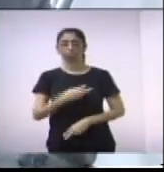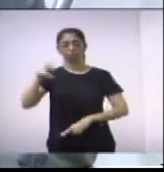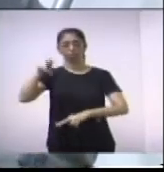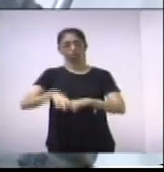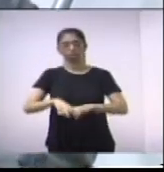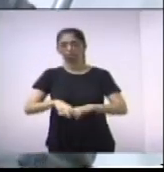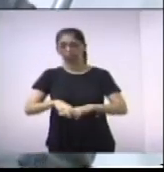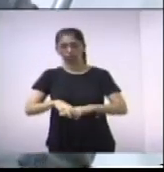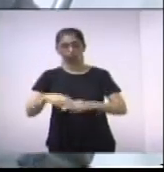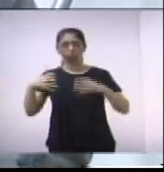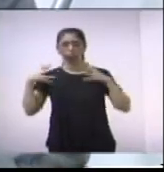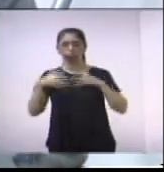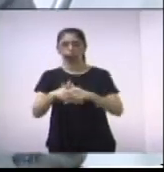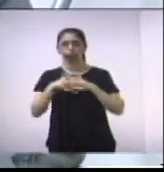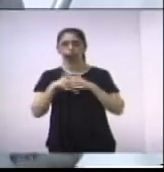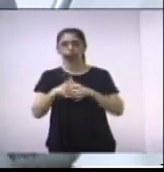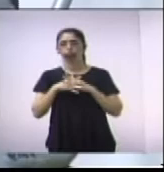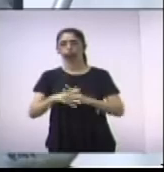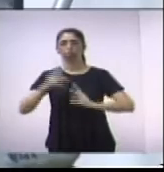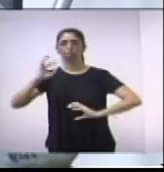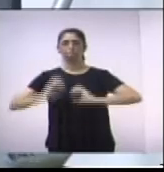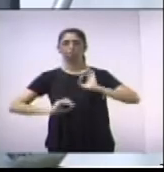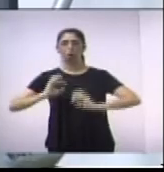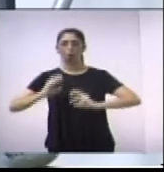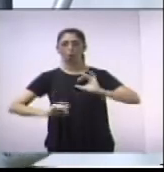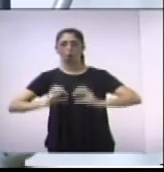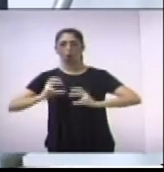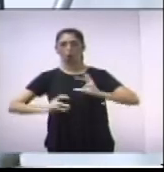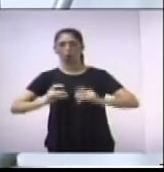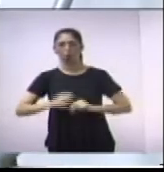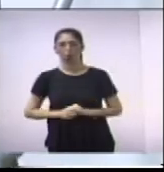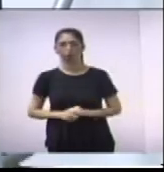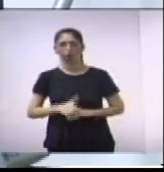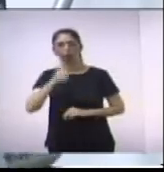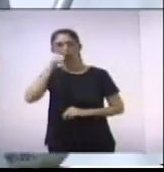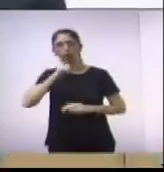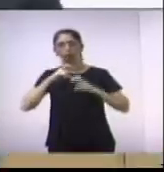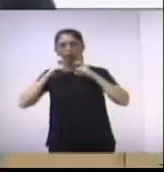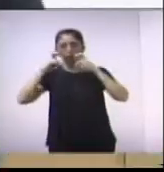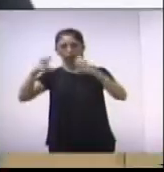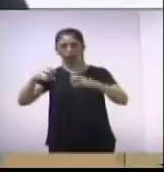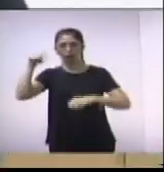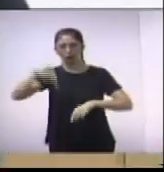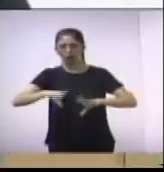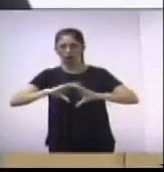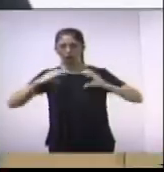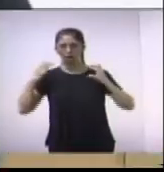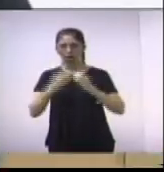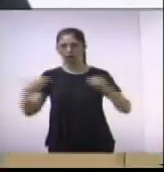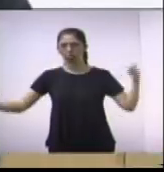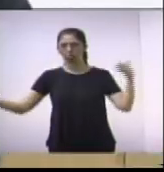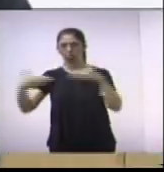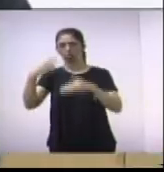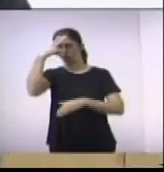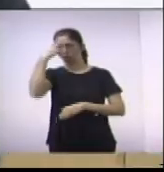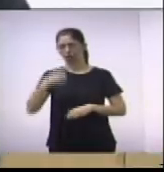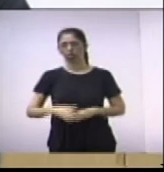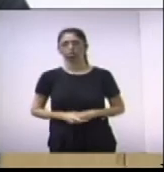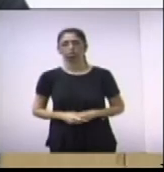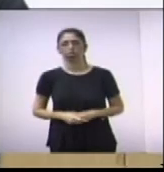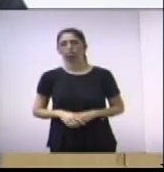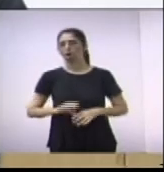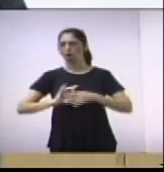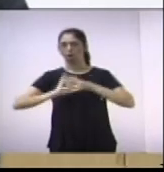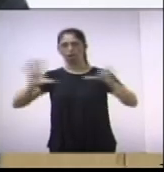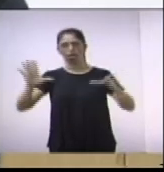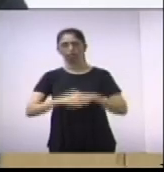Bem, Doutor João Mota, com a palavra,